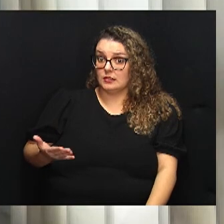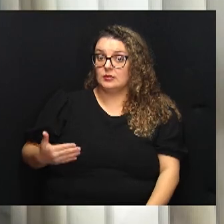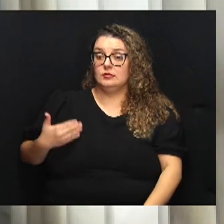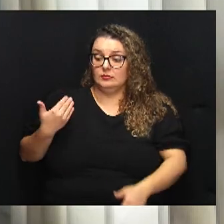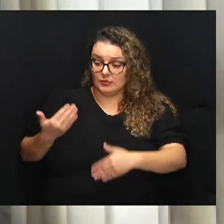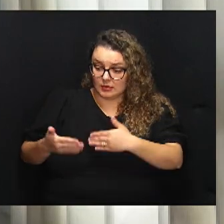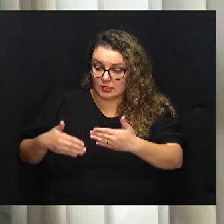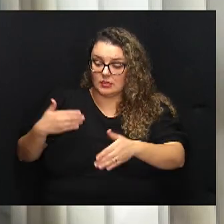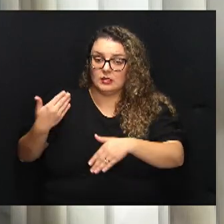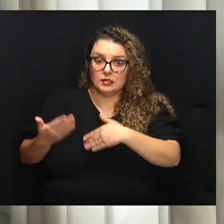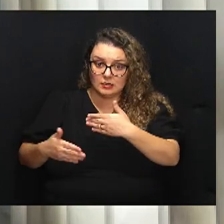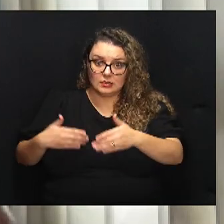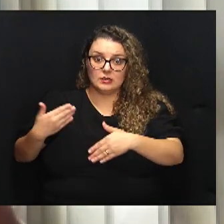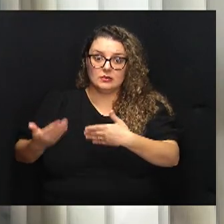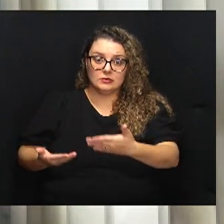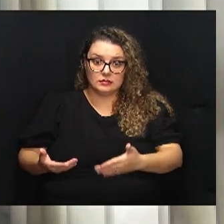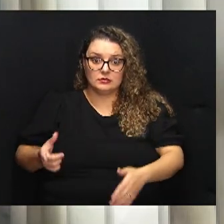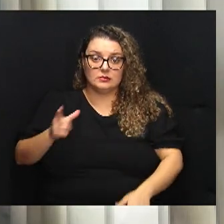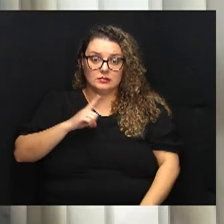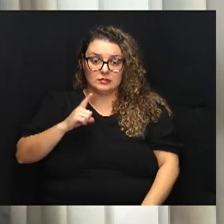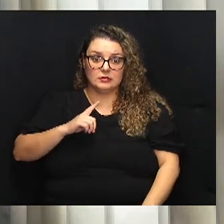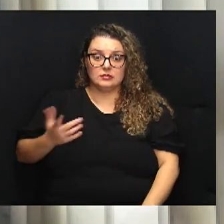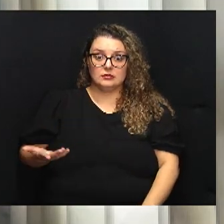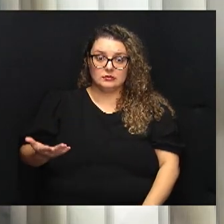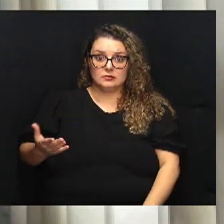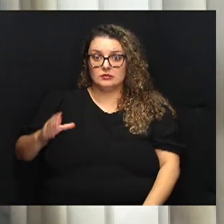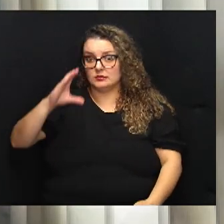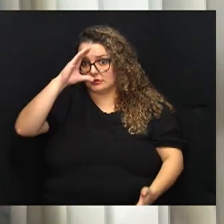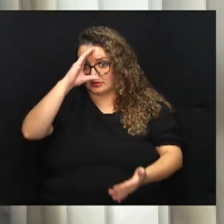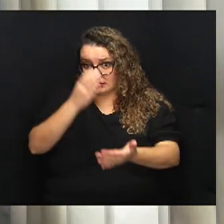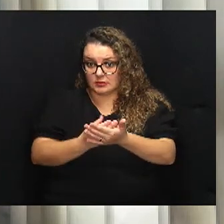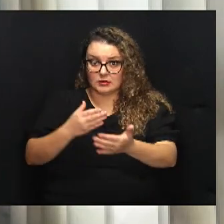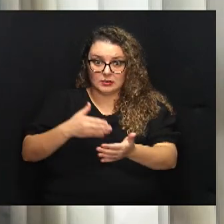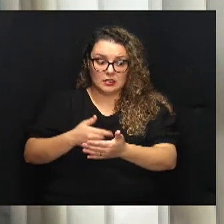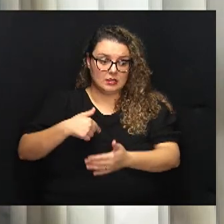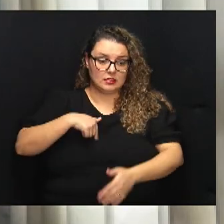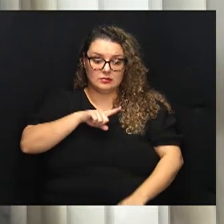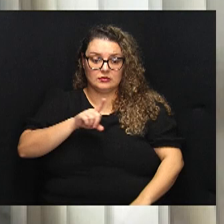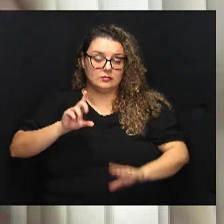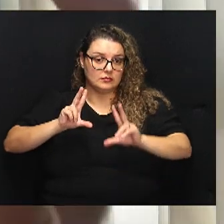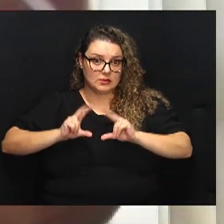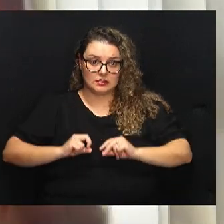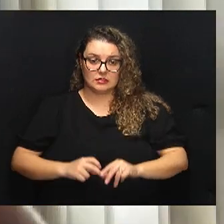carregando isso, vai tendo essas crenças limitantes, eu não sou merecedora,